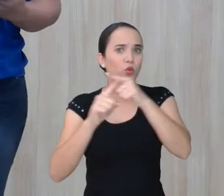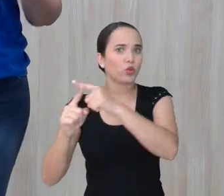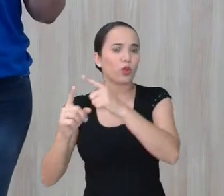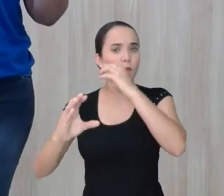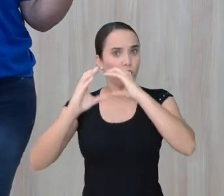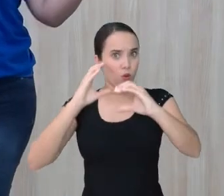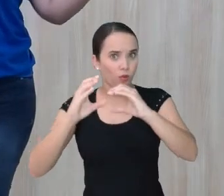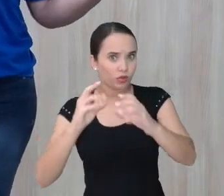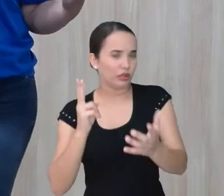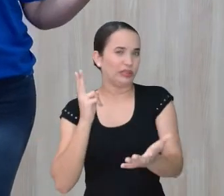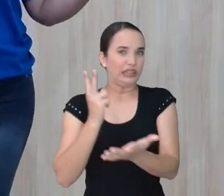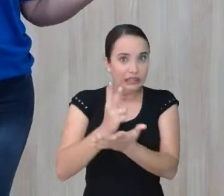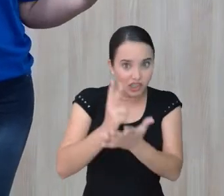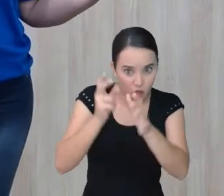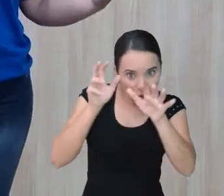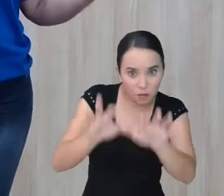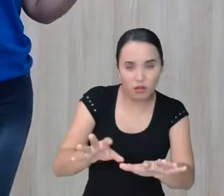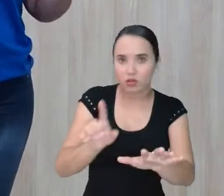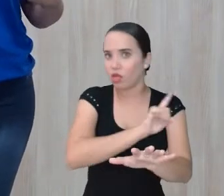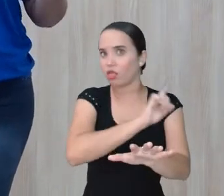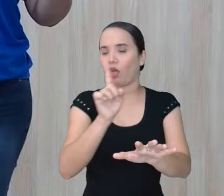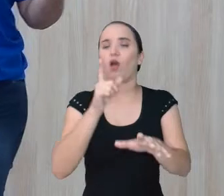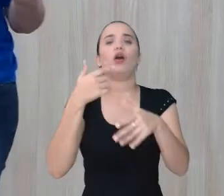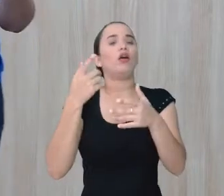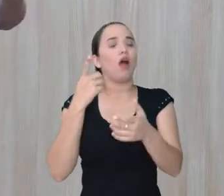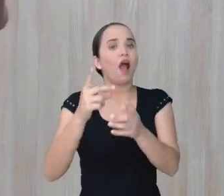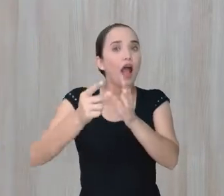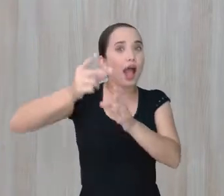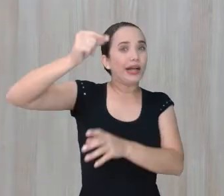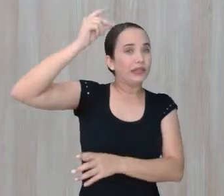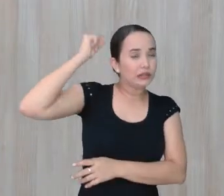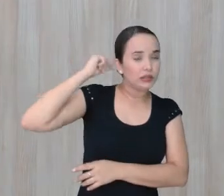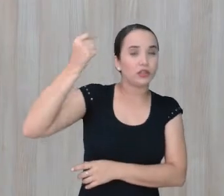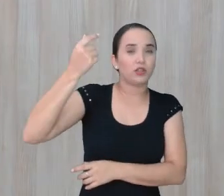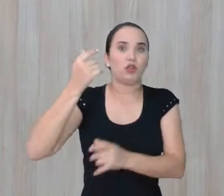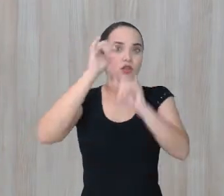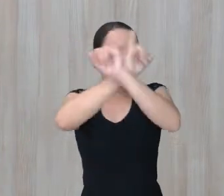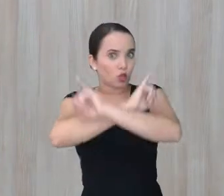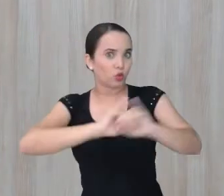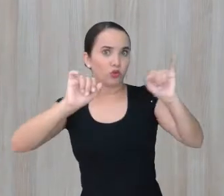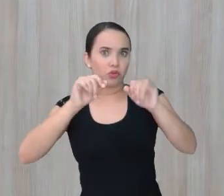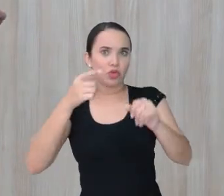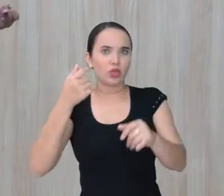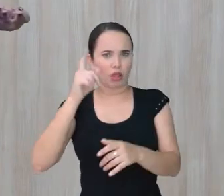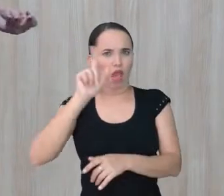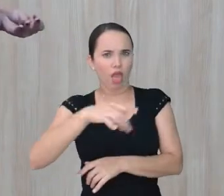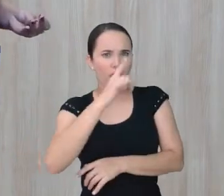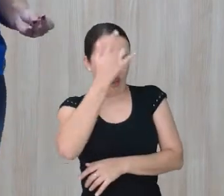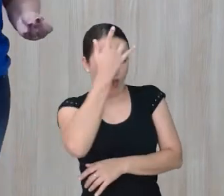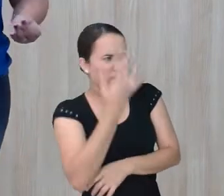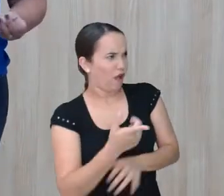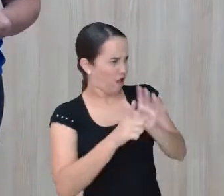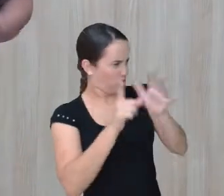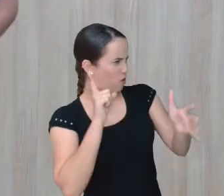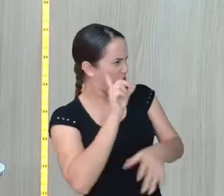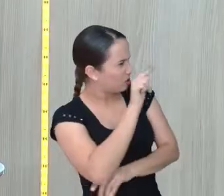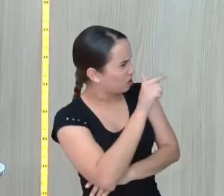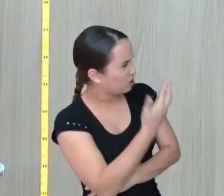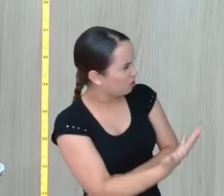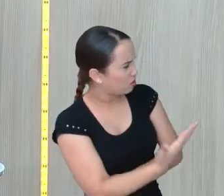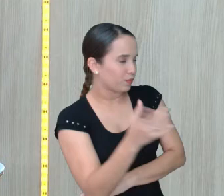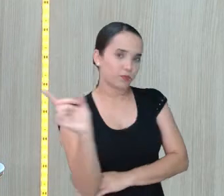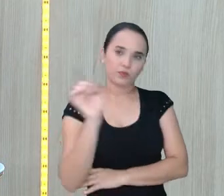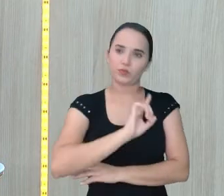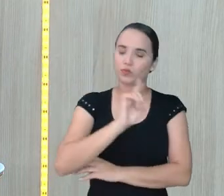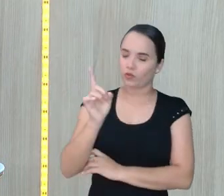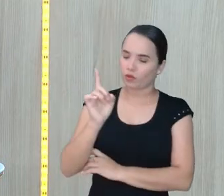assim. Historicamente, não é, Vanessa? A notícia não era de fácil acesso, não é verdade? Exatamente. E